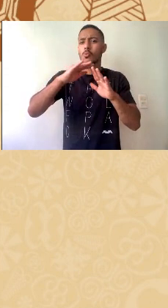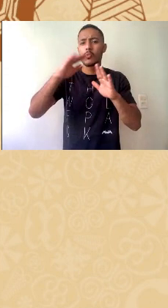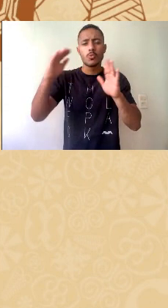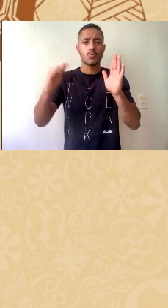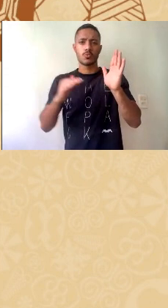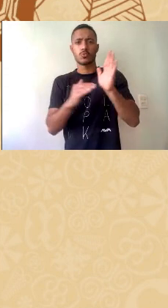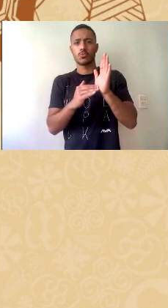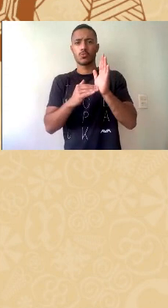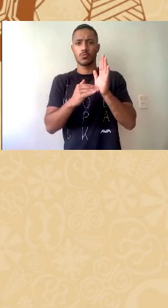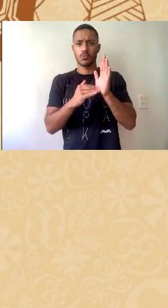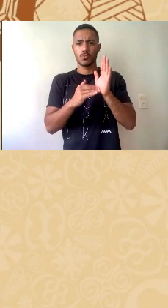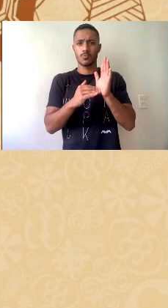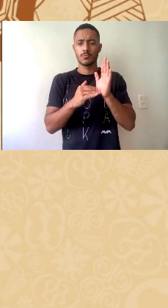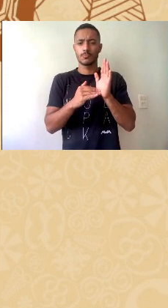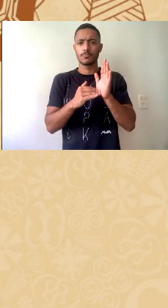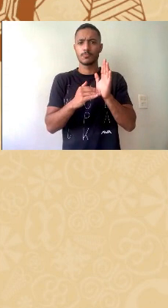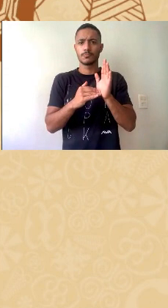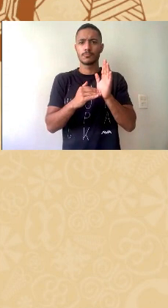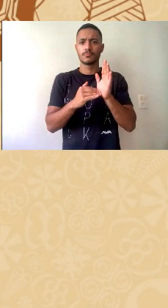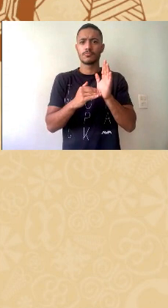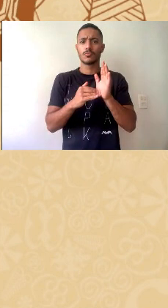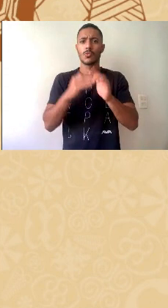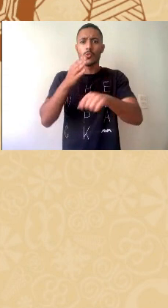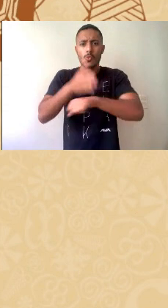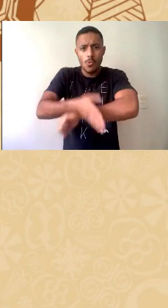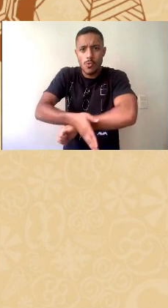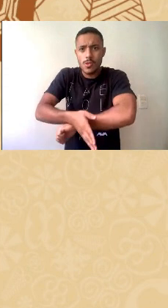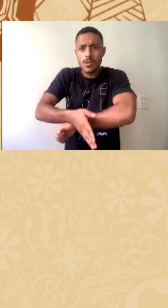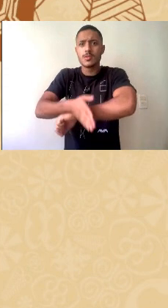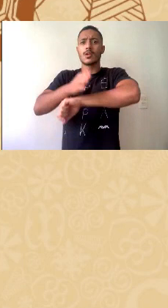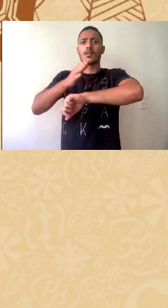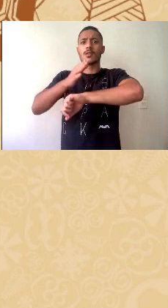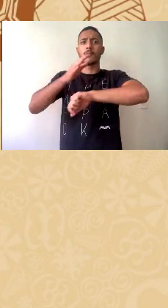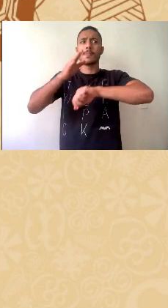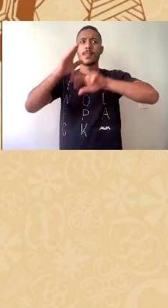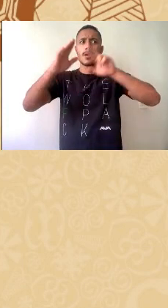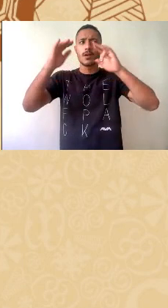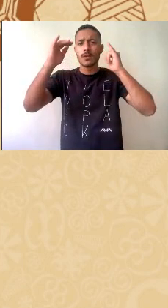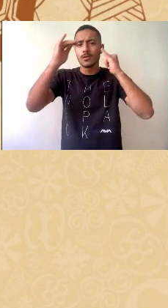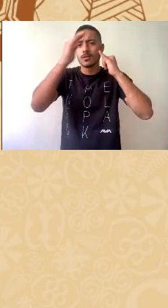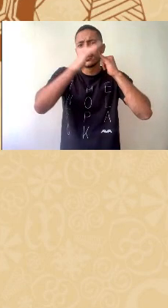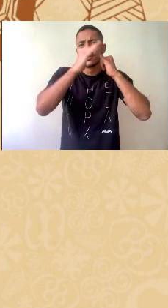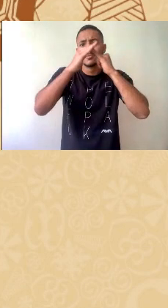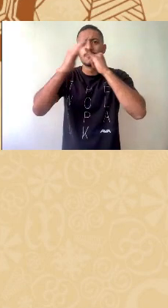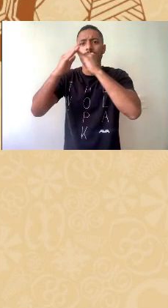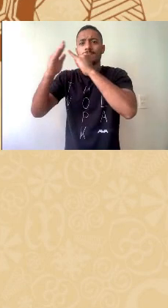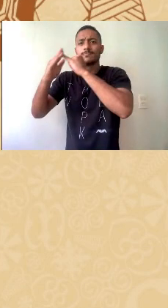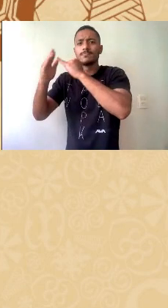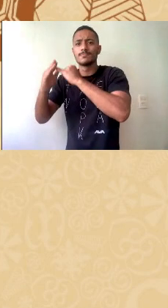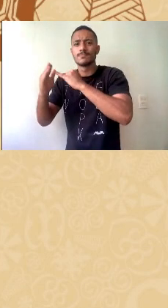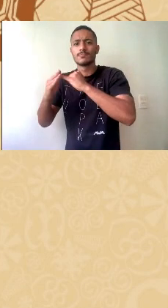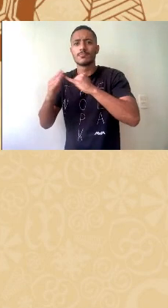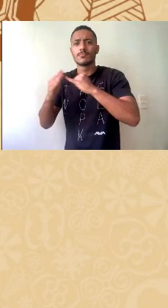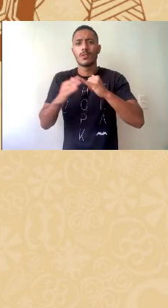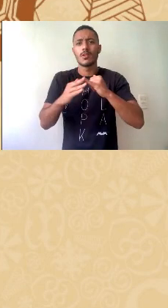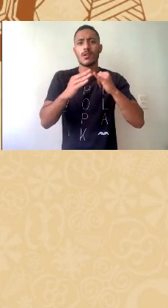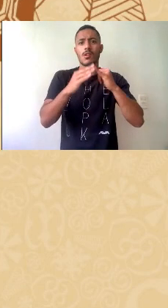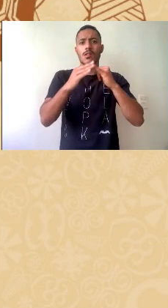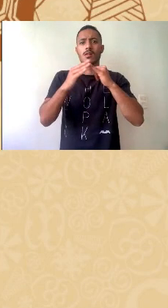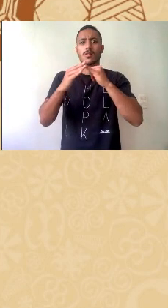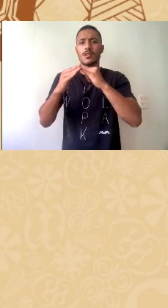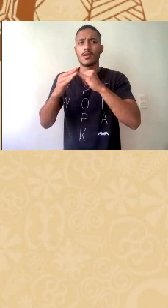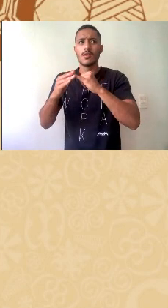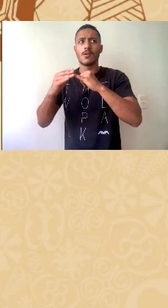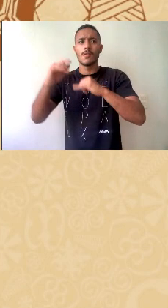Um acesso a representatividades mais institucionais, várias candidaturas negras, periféricas, indígenas e trans,